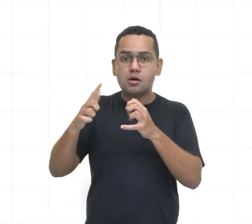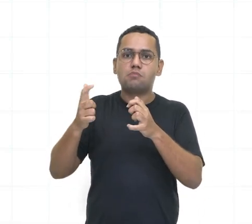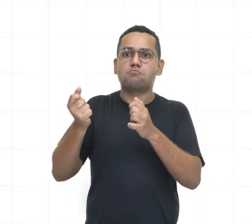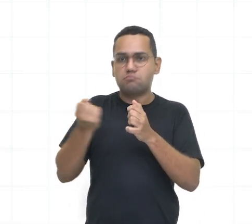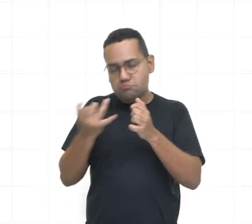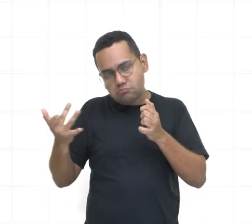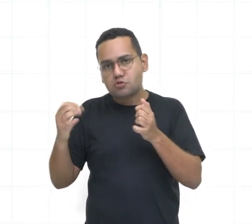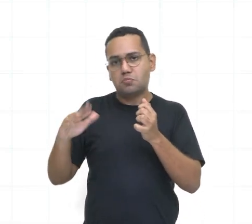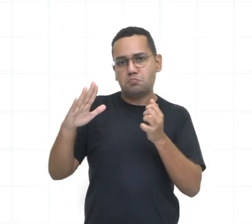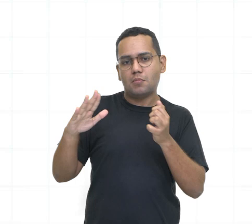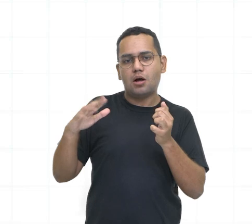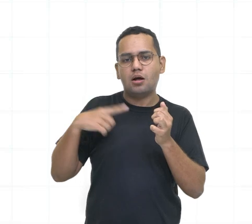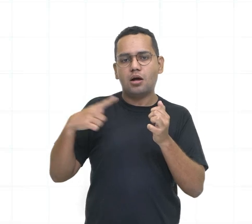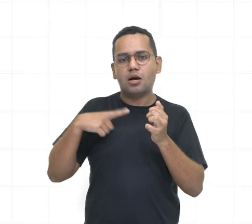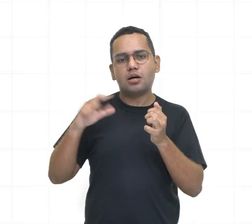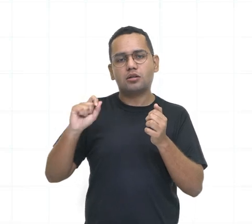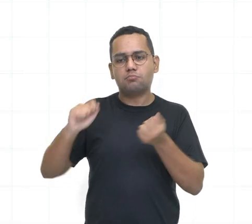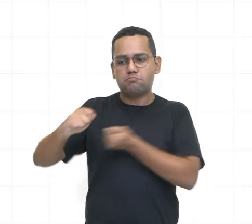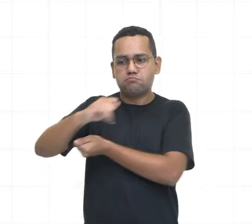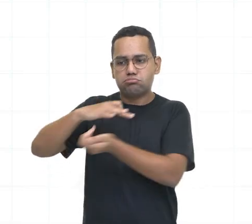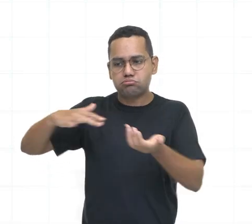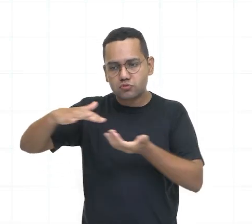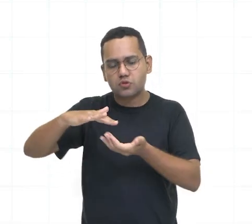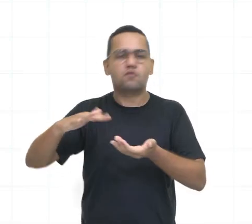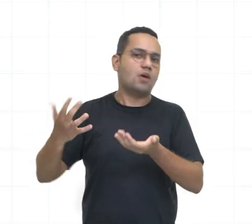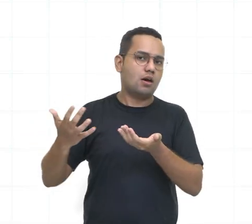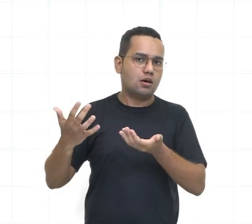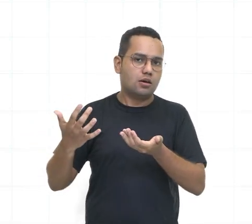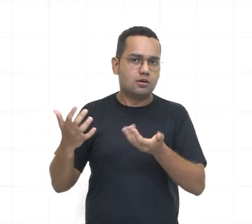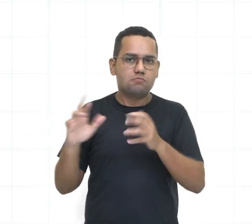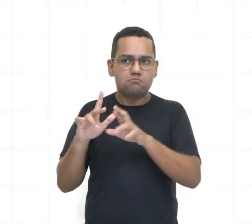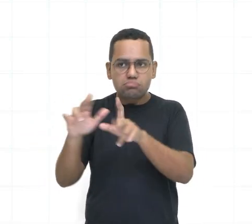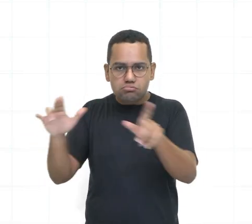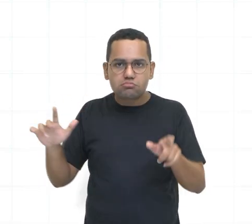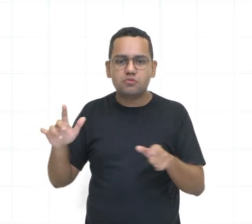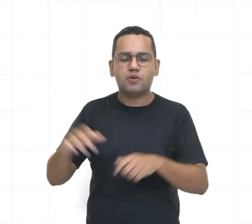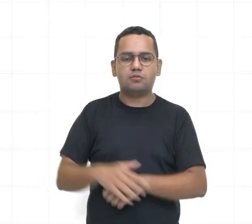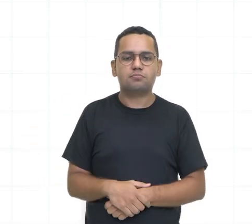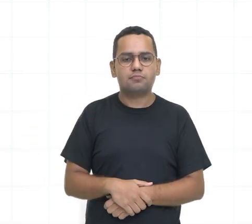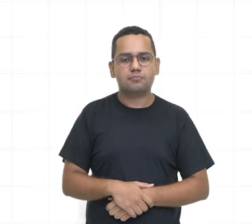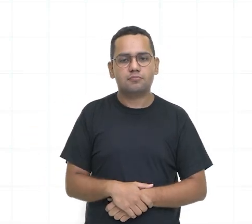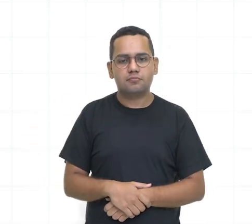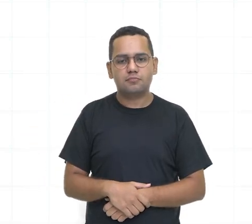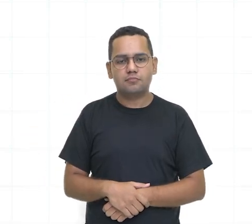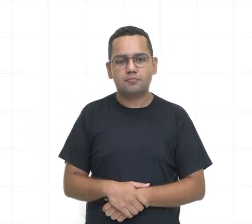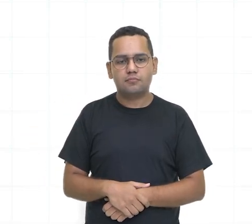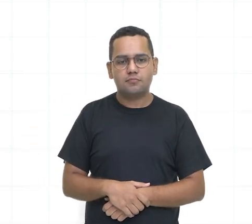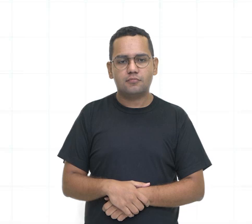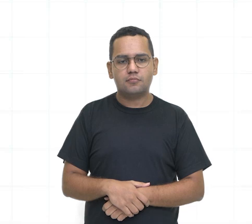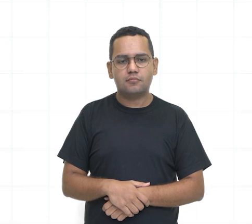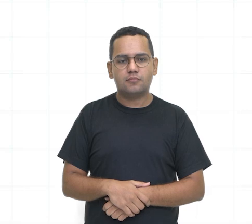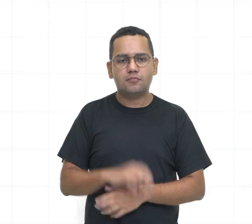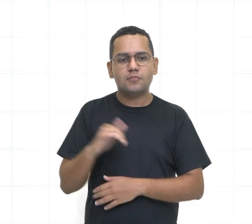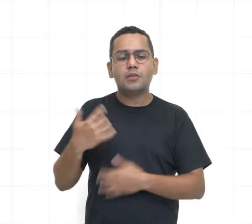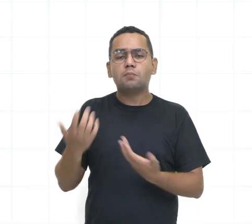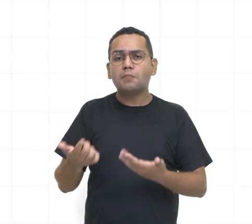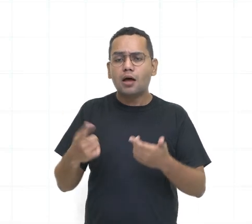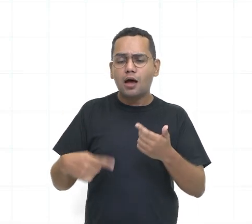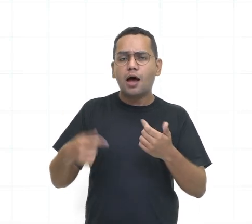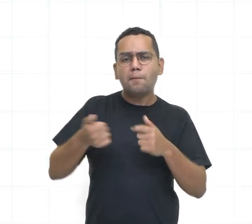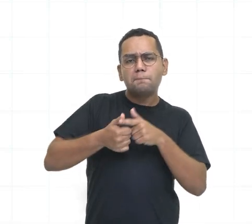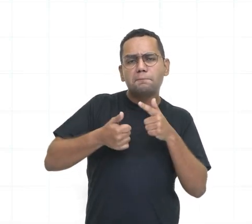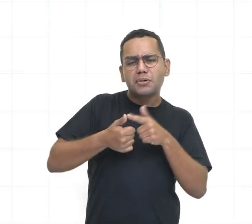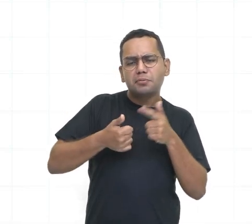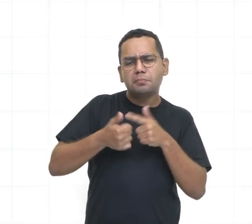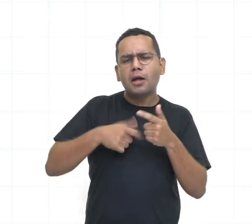estrelas que surgem no universo, surgem no espaço, os buracos negros. As estrelas de nêutrons são extremamente condensadas,